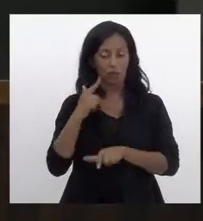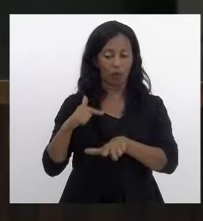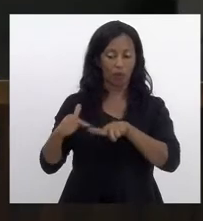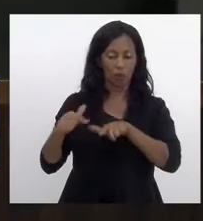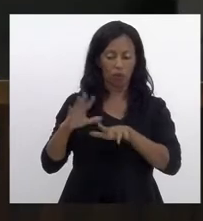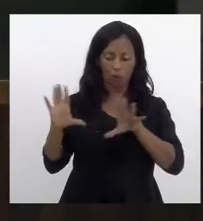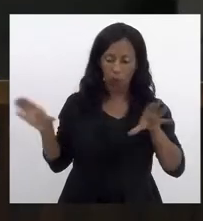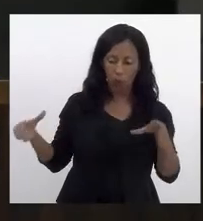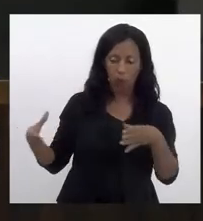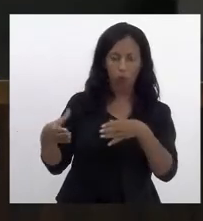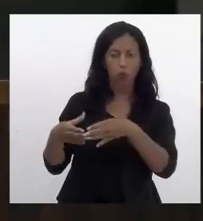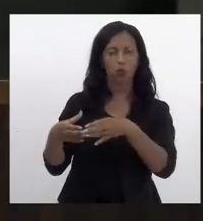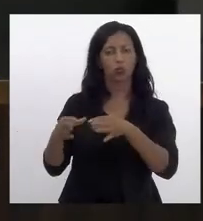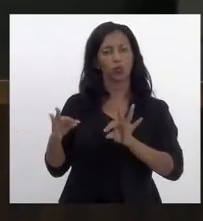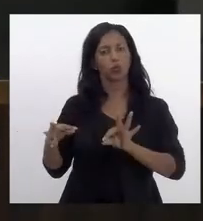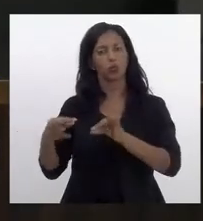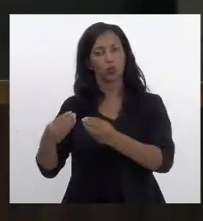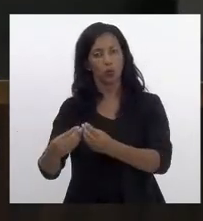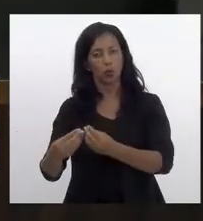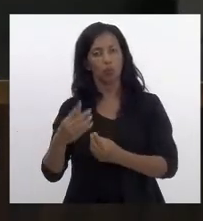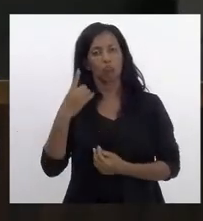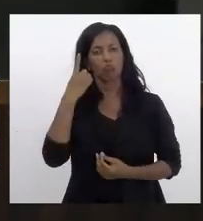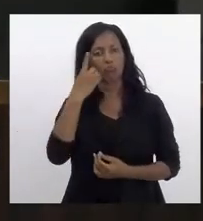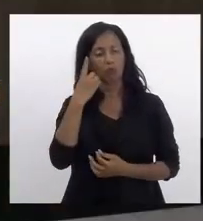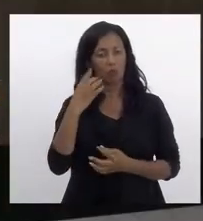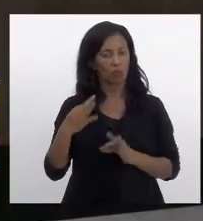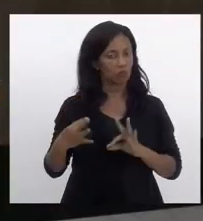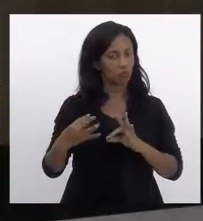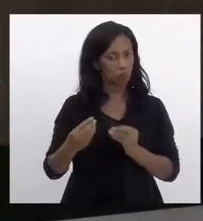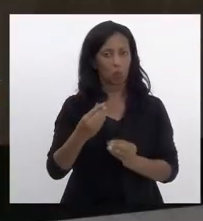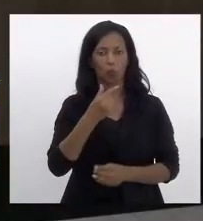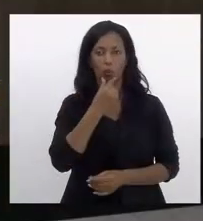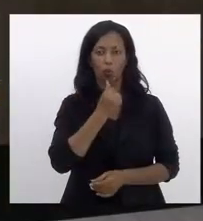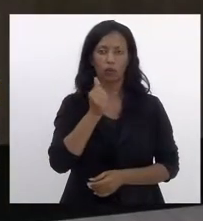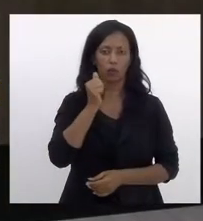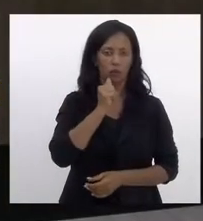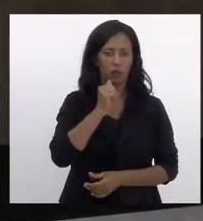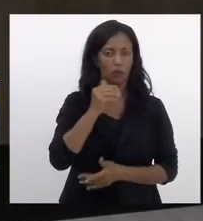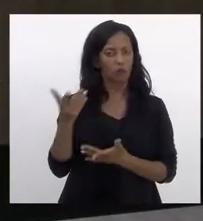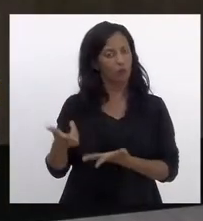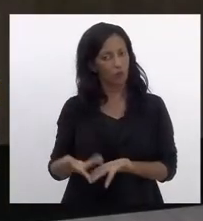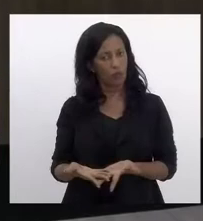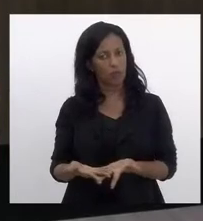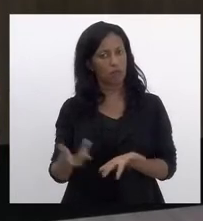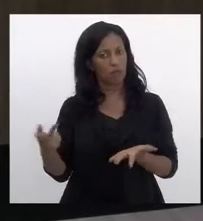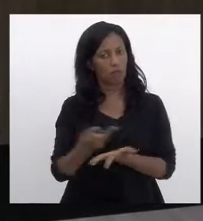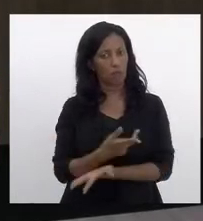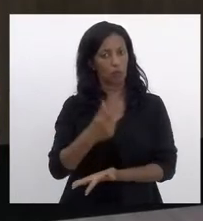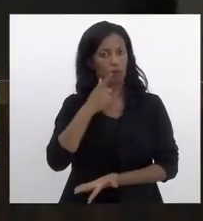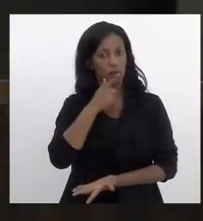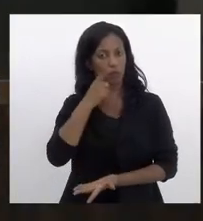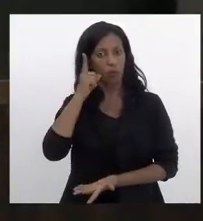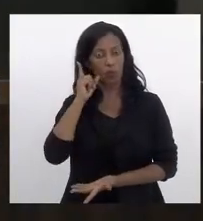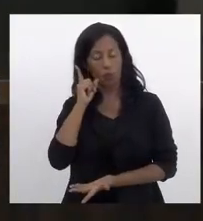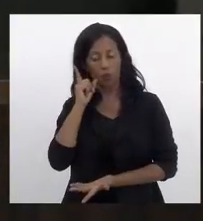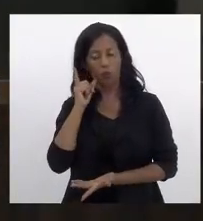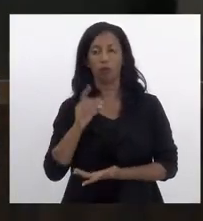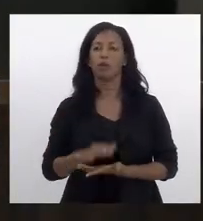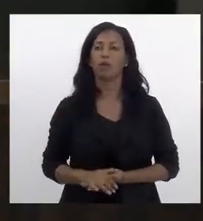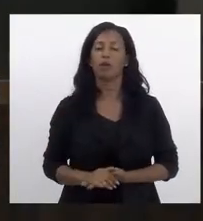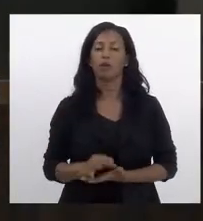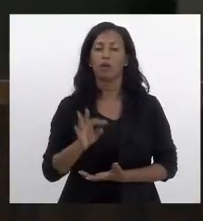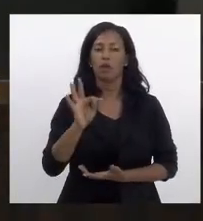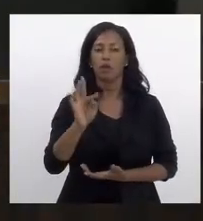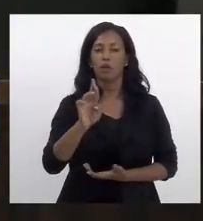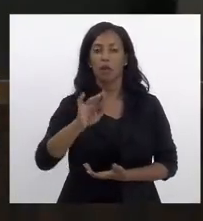dos parlamentares, deputadas e deputados. Foi assim no dia de ontem, lá no